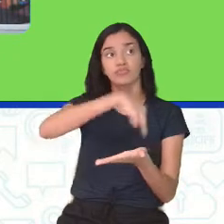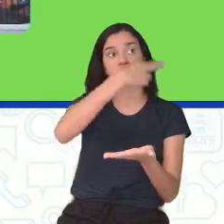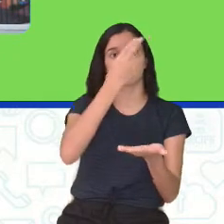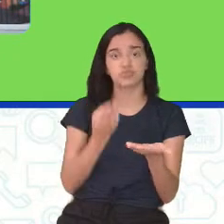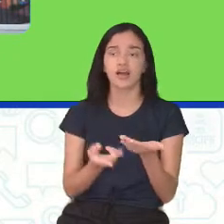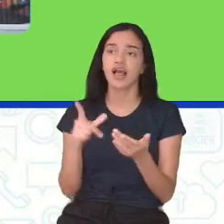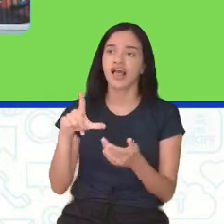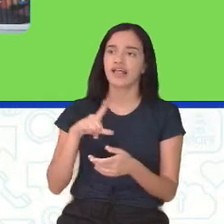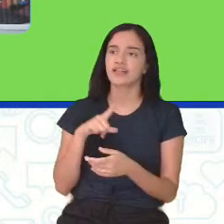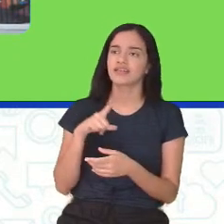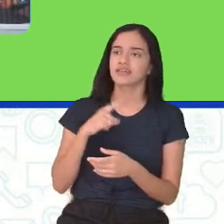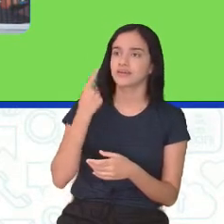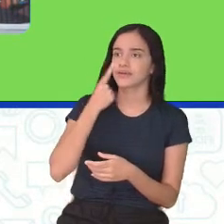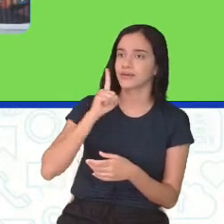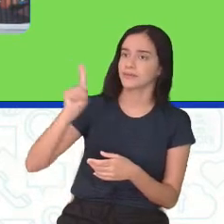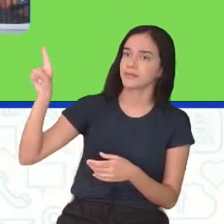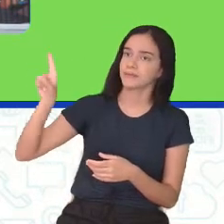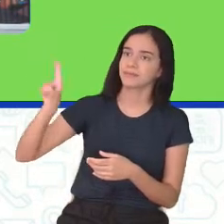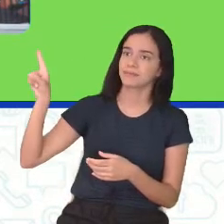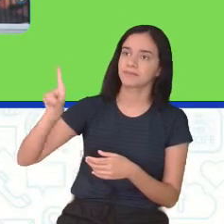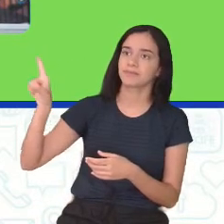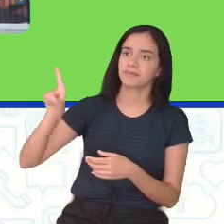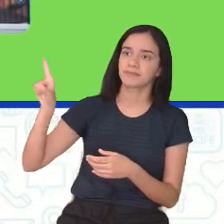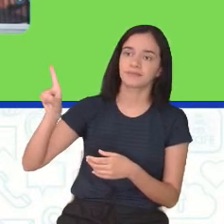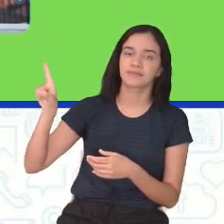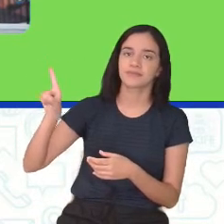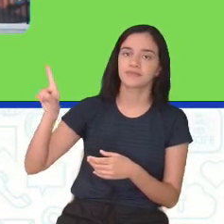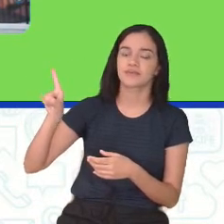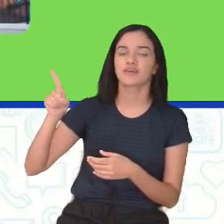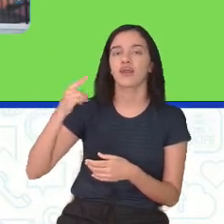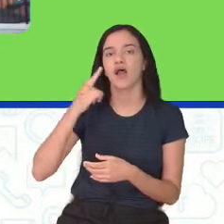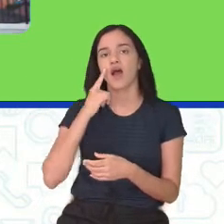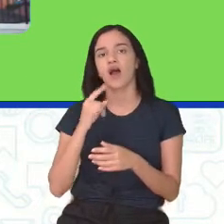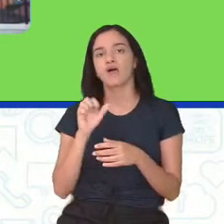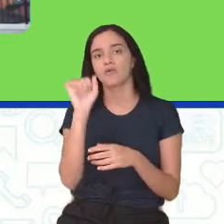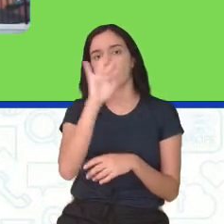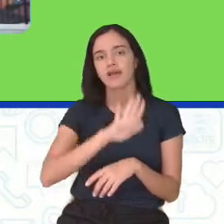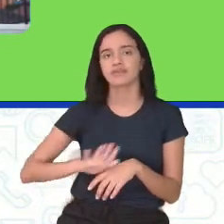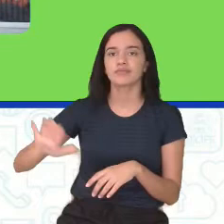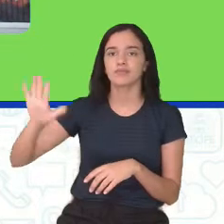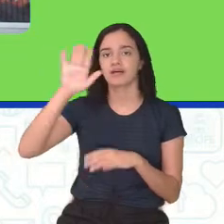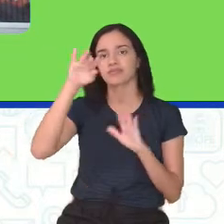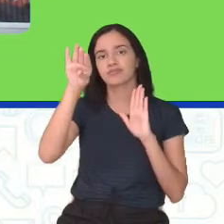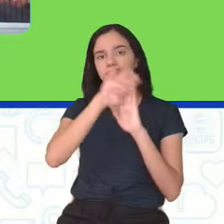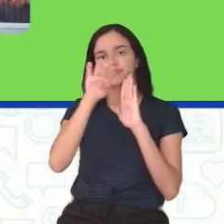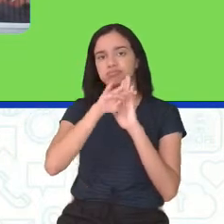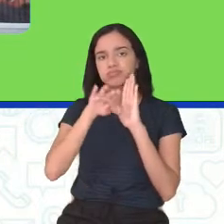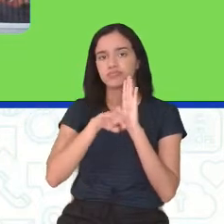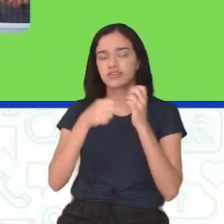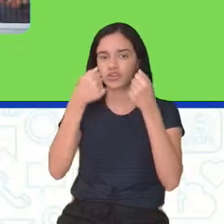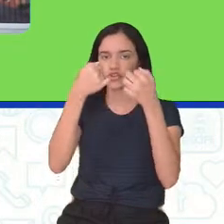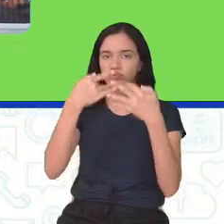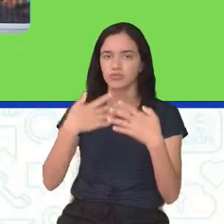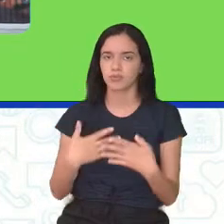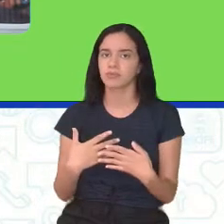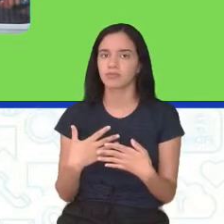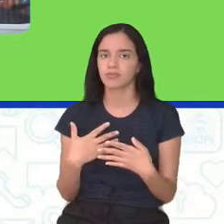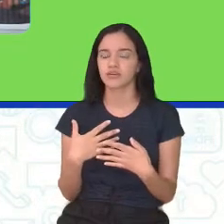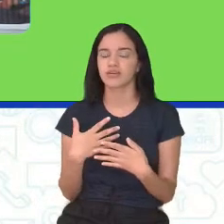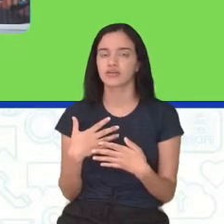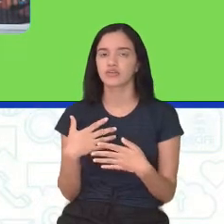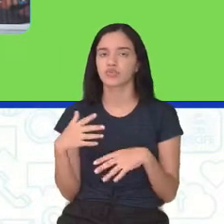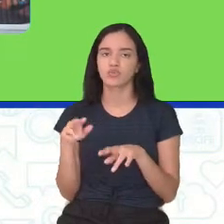algumas imagens, né, simbolizando apenas, a gente vai destrinchar isso melhor, falando um